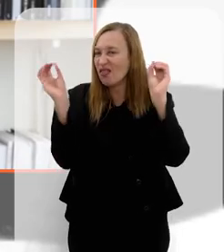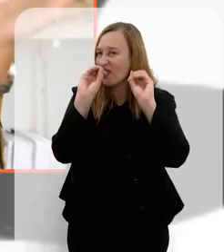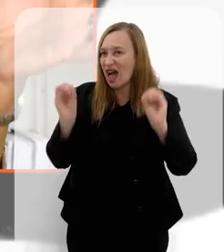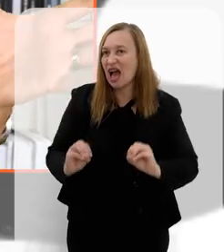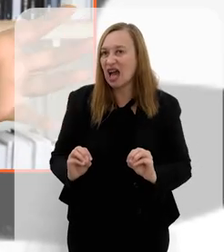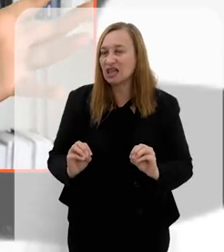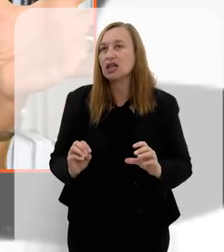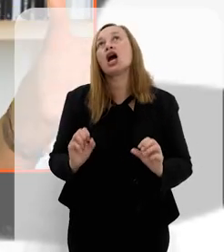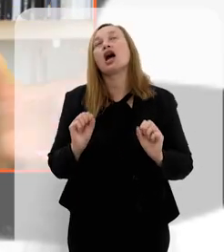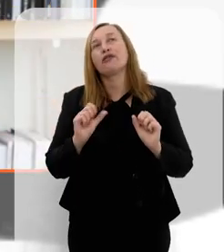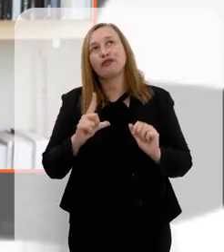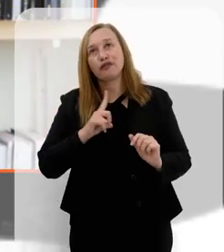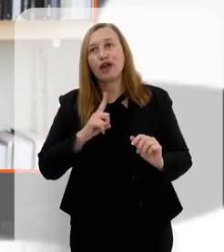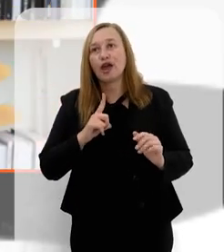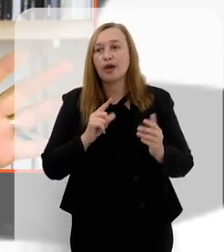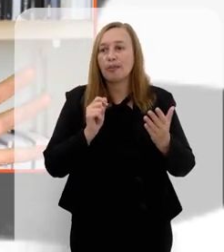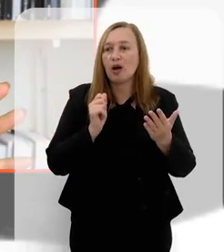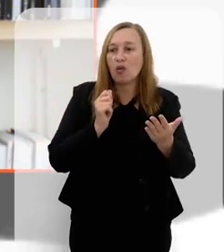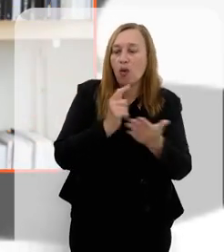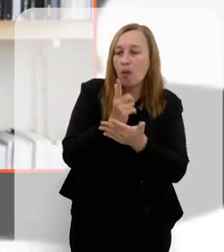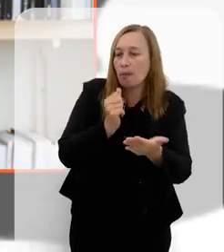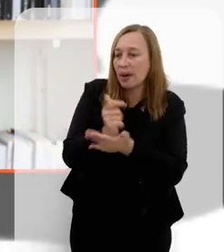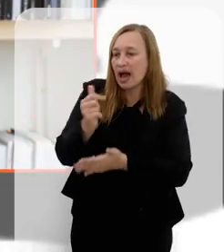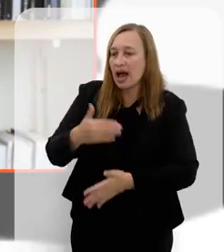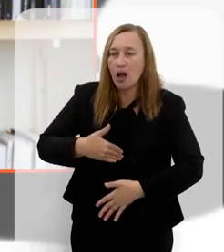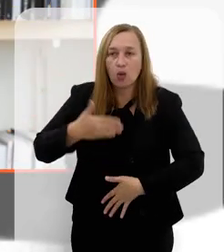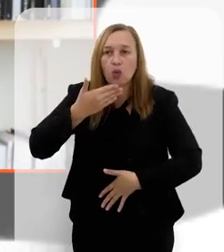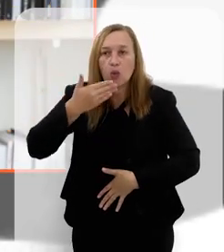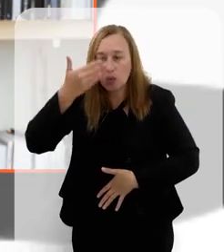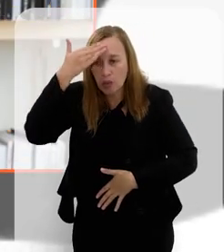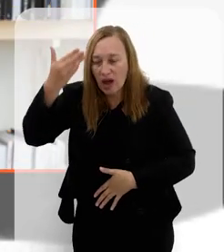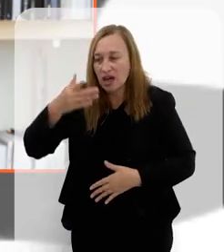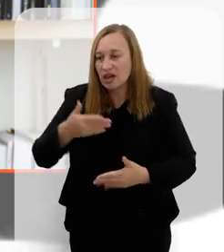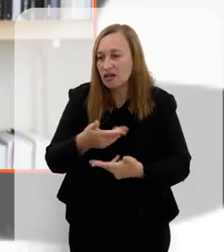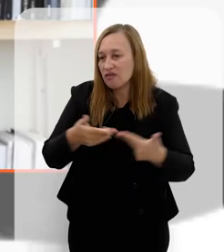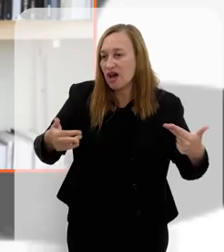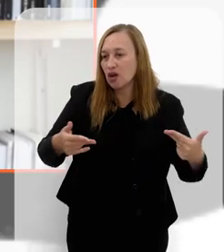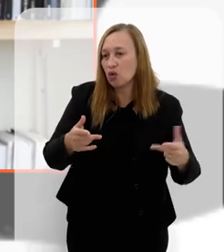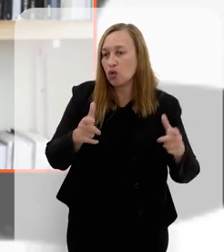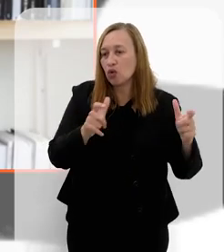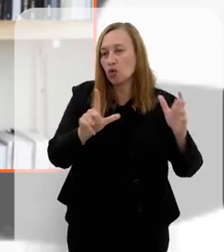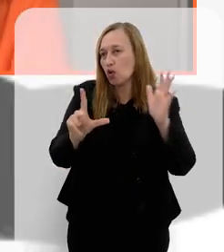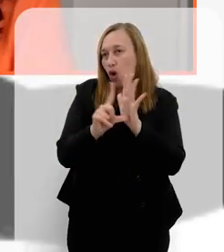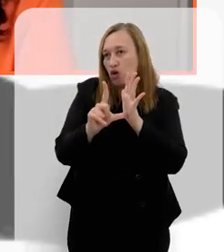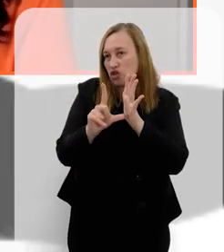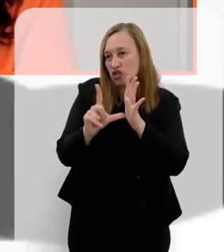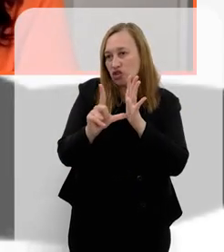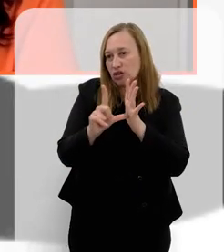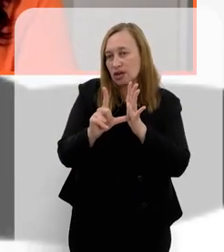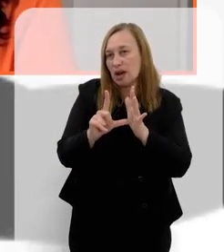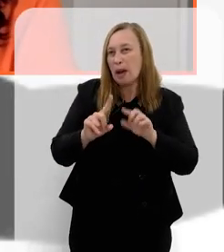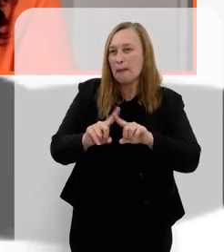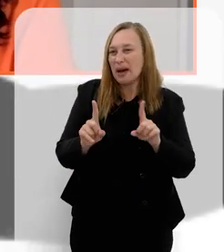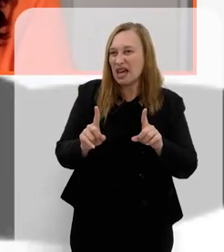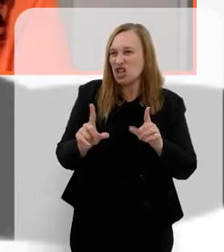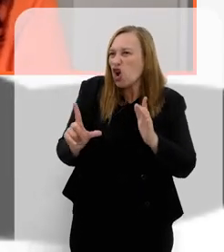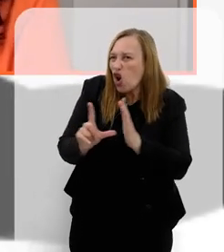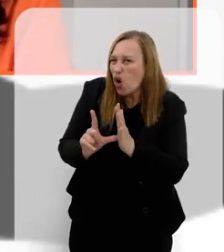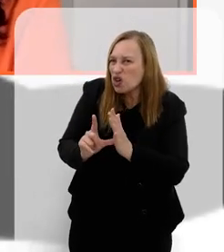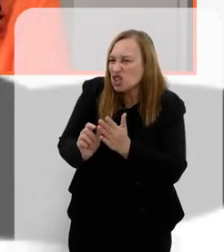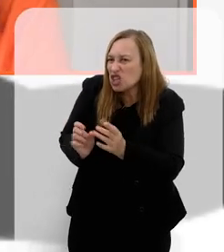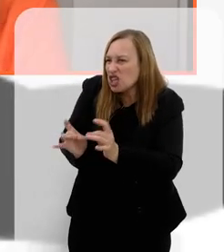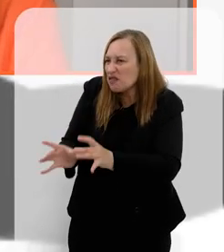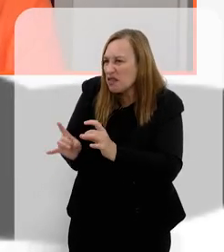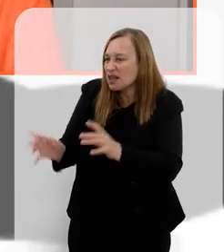Existe o Alibaba para fazer compra de todo o cacareco do mundo, mas não tem uma loja que venda paz, é ou não é? Você Tem não vê uma vidrinha de fila. paz.